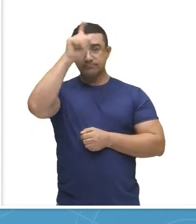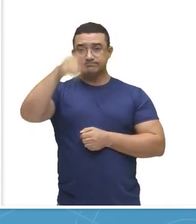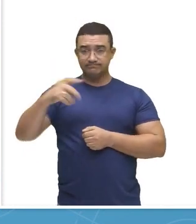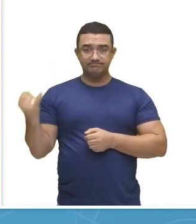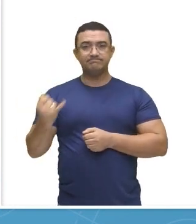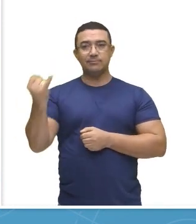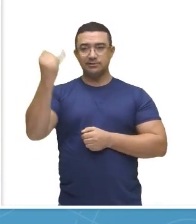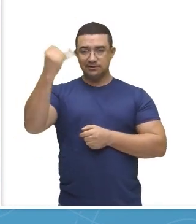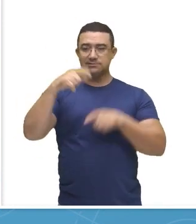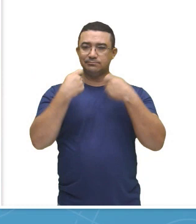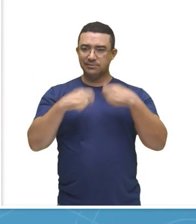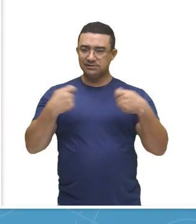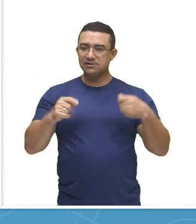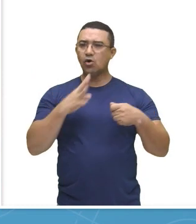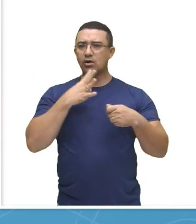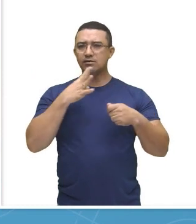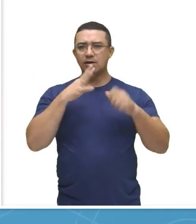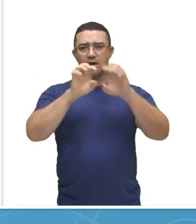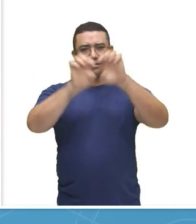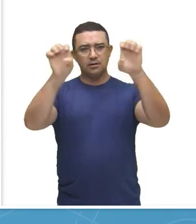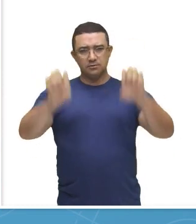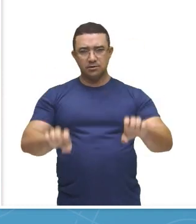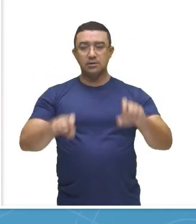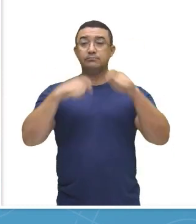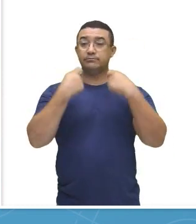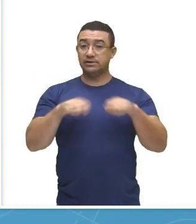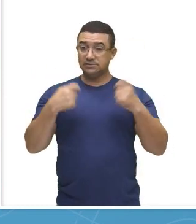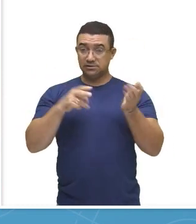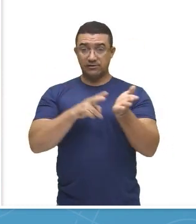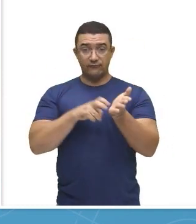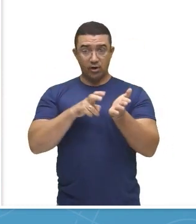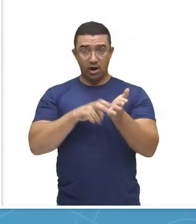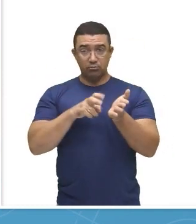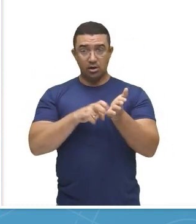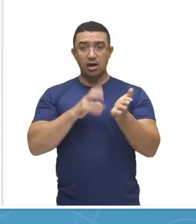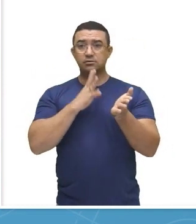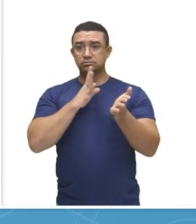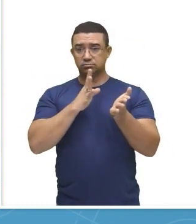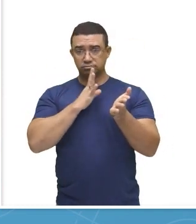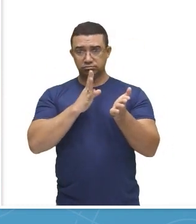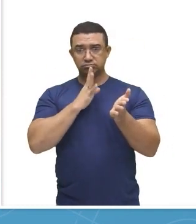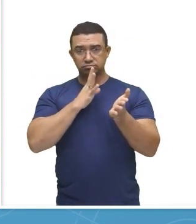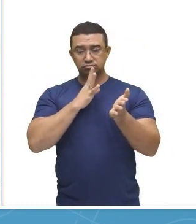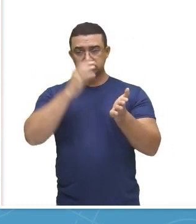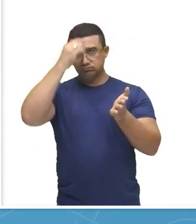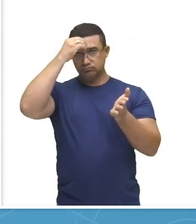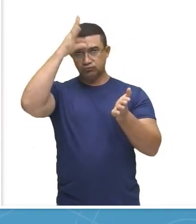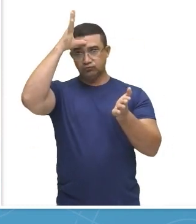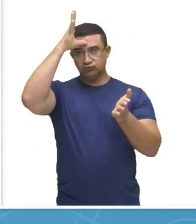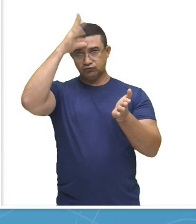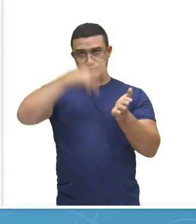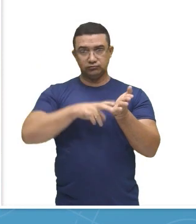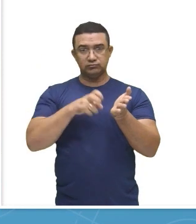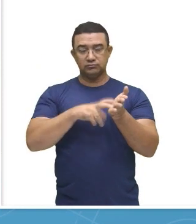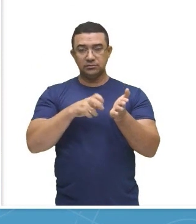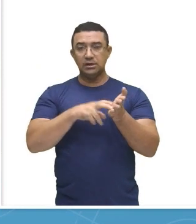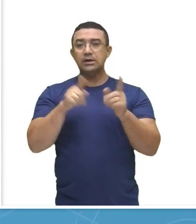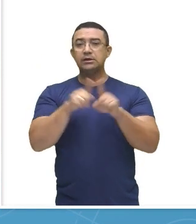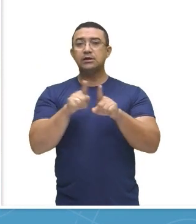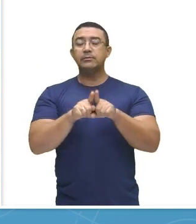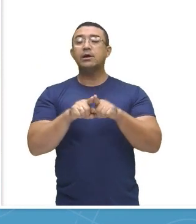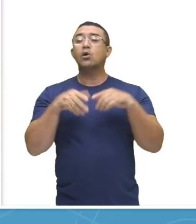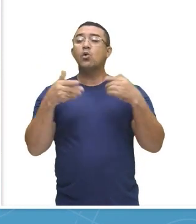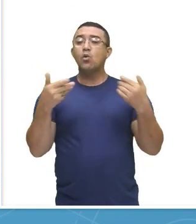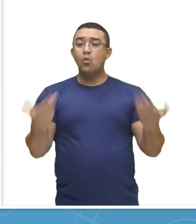conheça a estrutura, que você tenha vocabulário, que você aprenda vocabulário, adquira. Mas é importante também saber em que